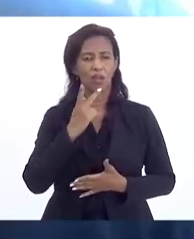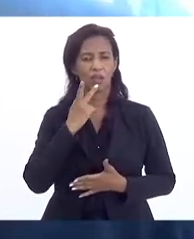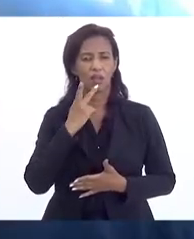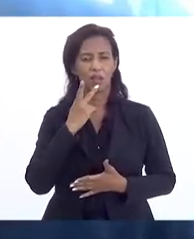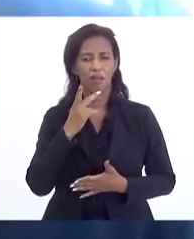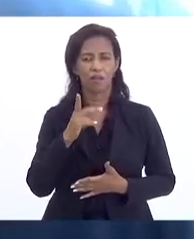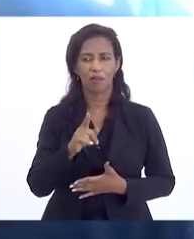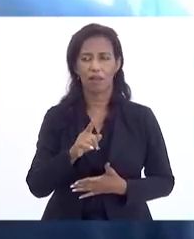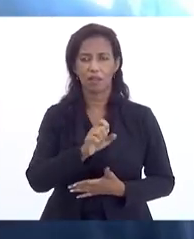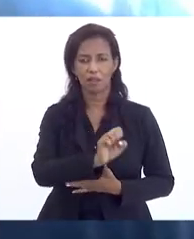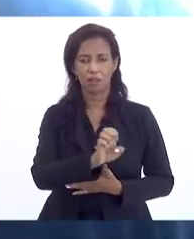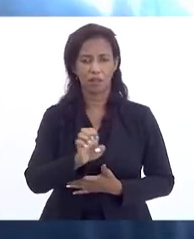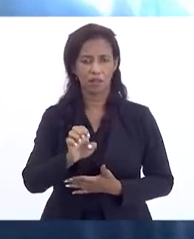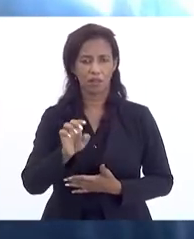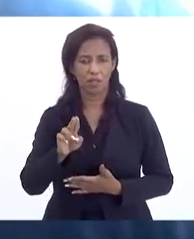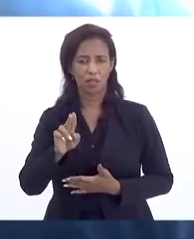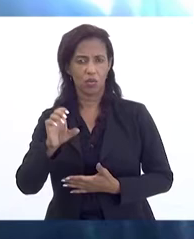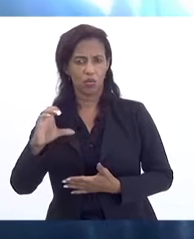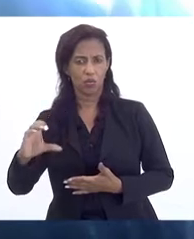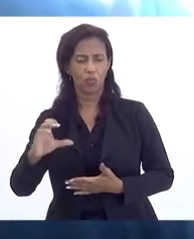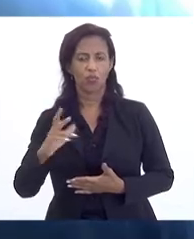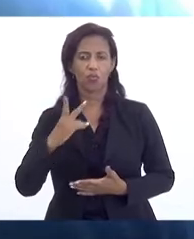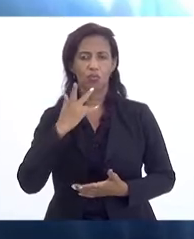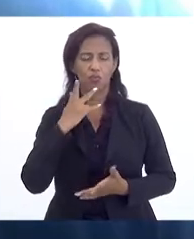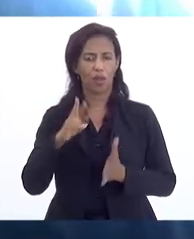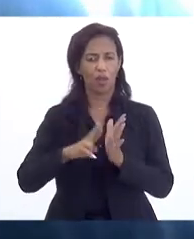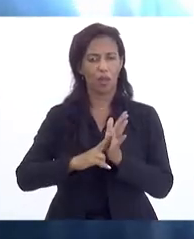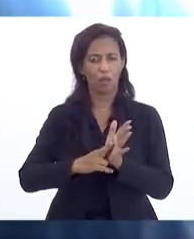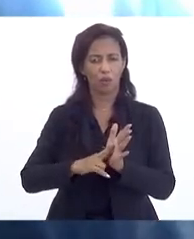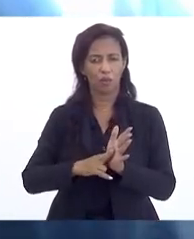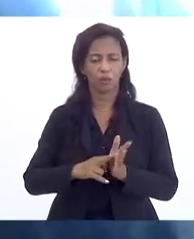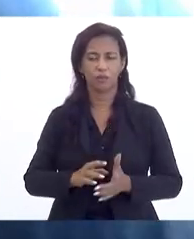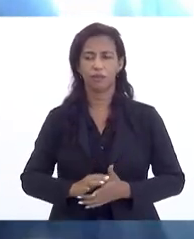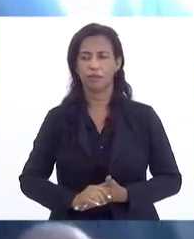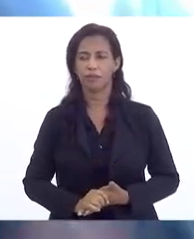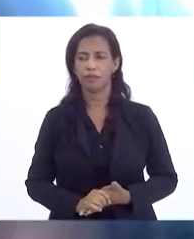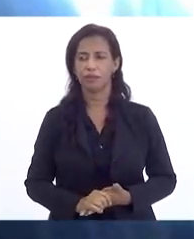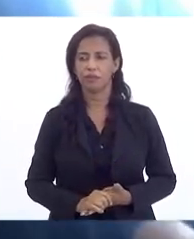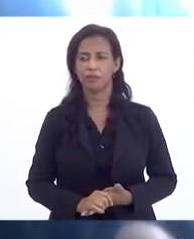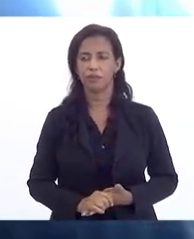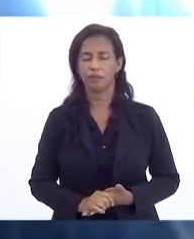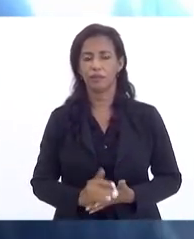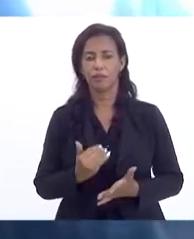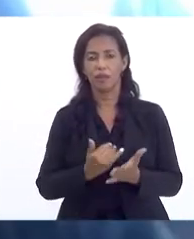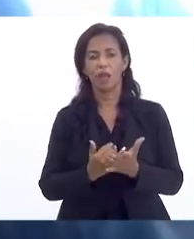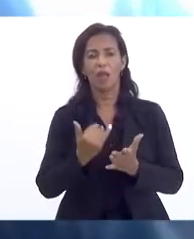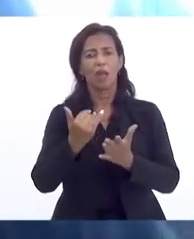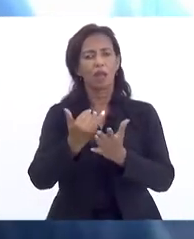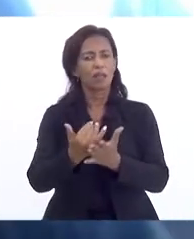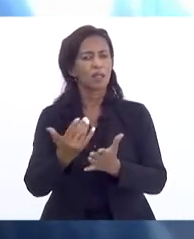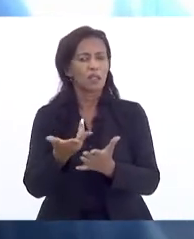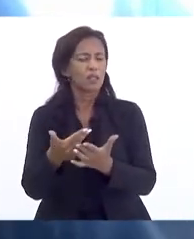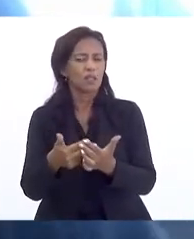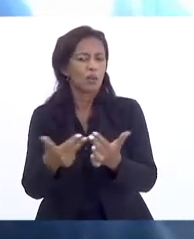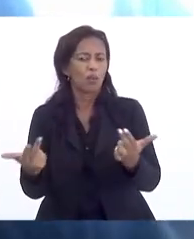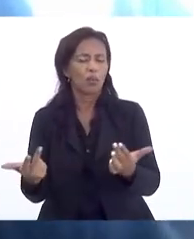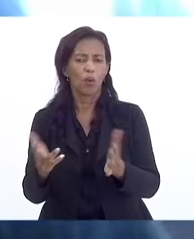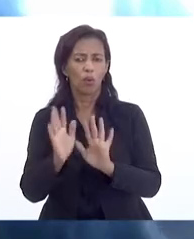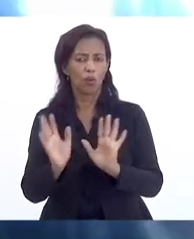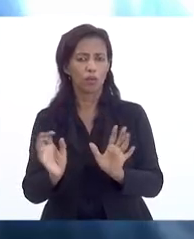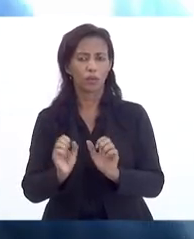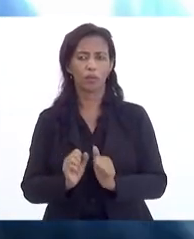Conselho Estadual de Direitos deverão participar, regulamentar. Vai por aí. Acrescenta, então, alguma coisa, se você quiser,